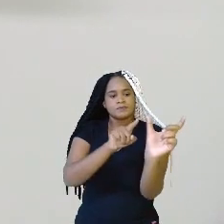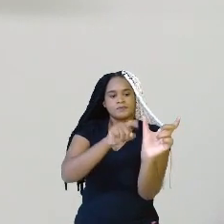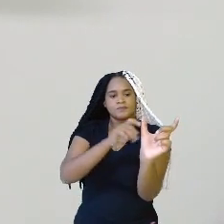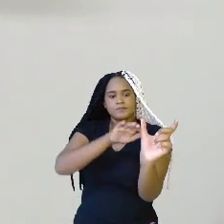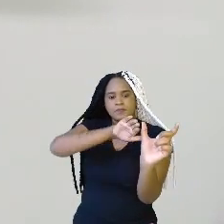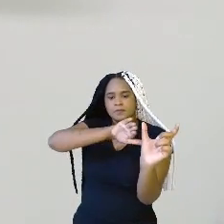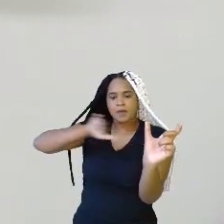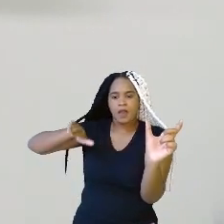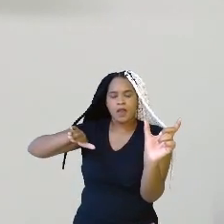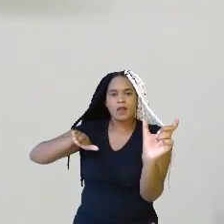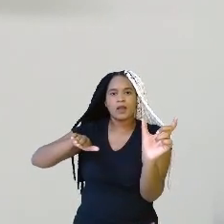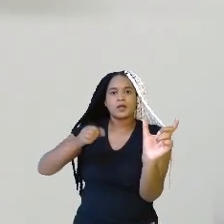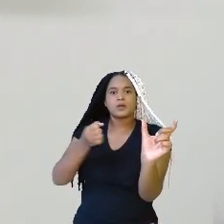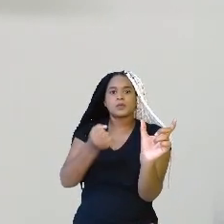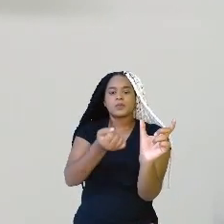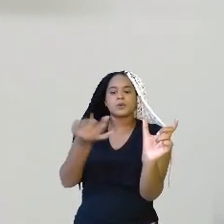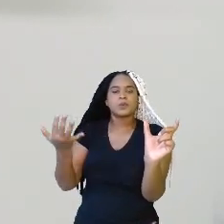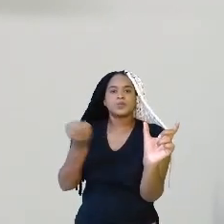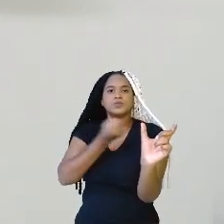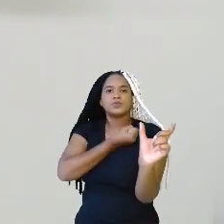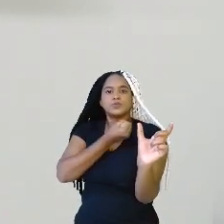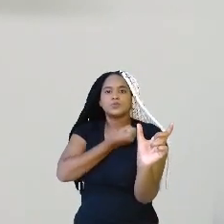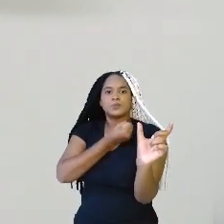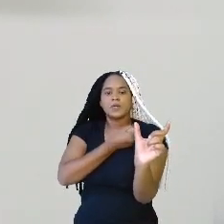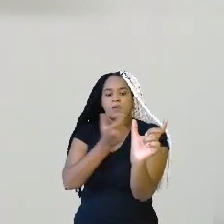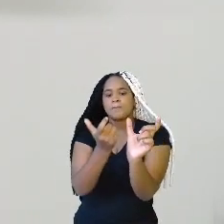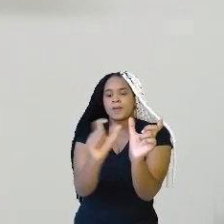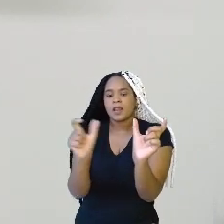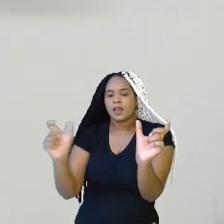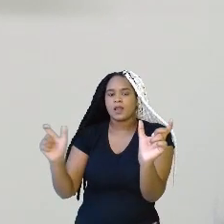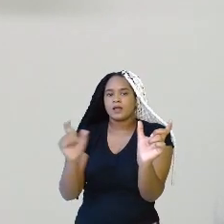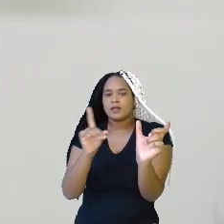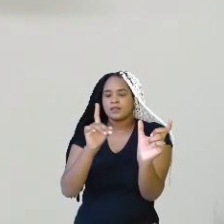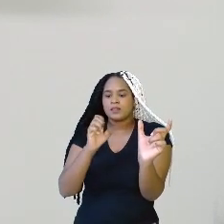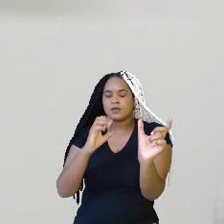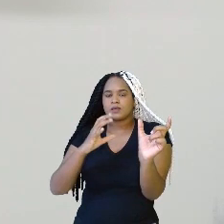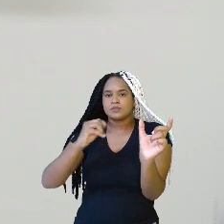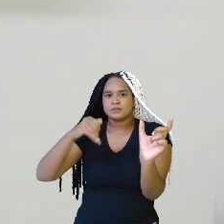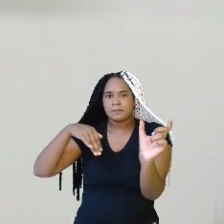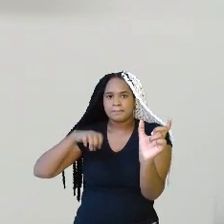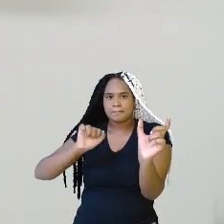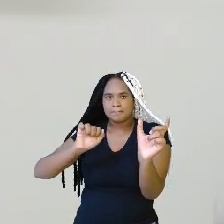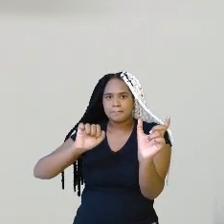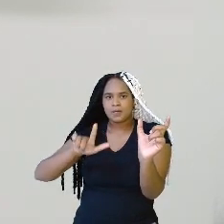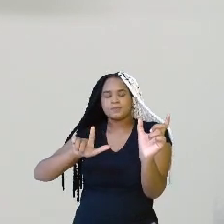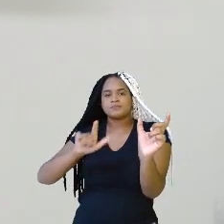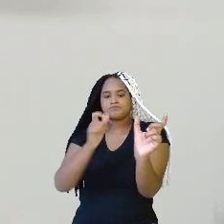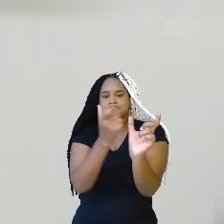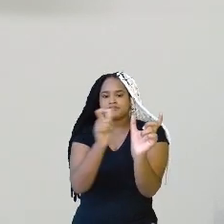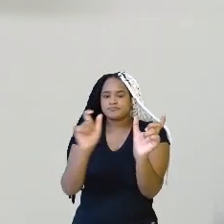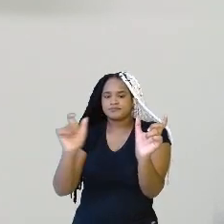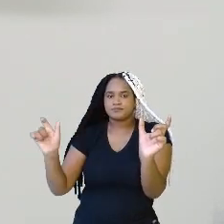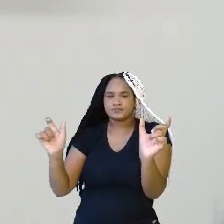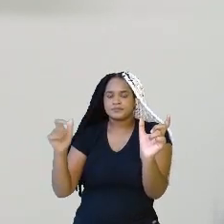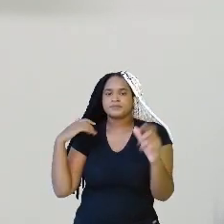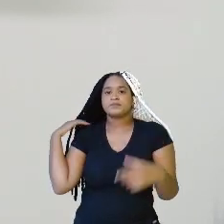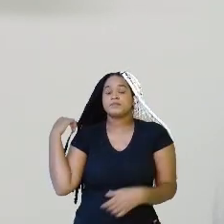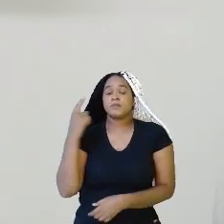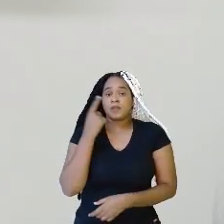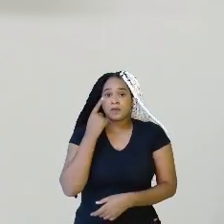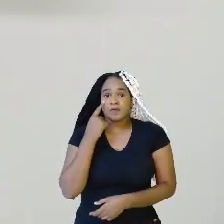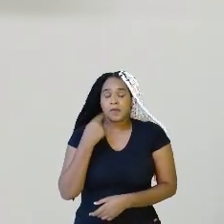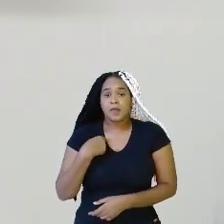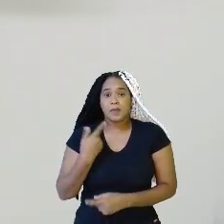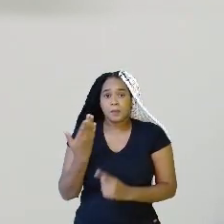vírgula, os números decimais, como aquele primeiro slide, aquela primeira apresentação que tinha o valor